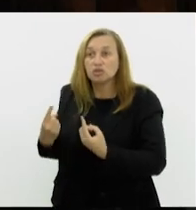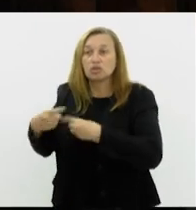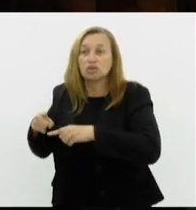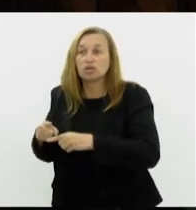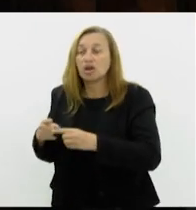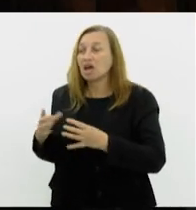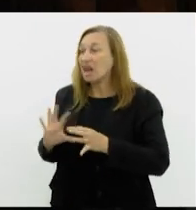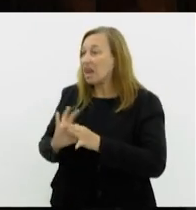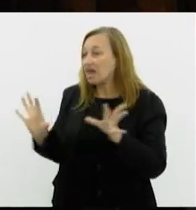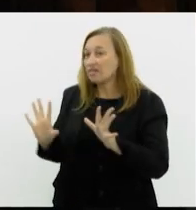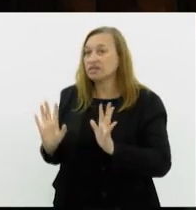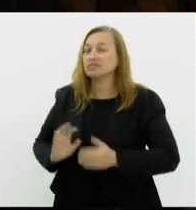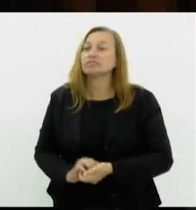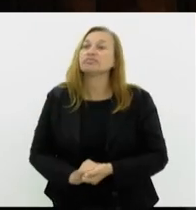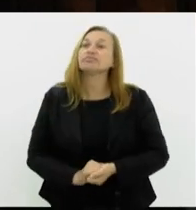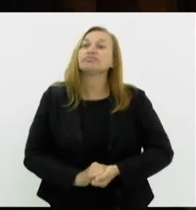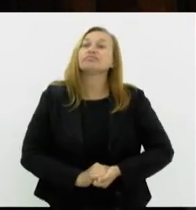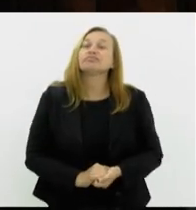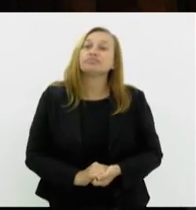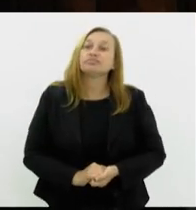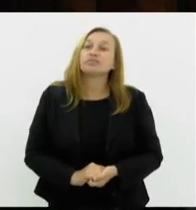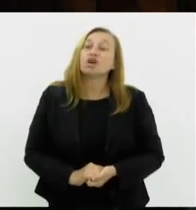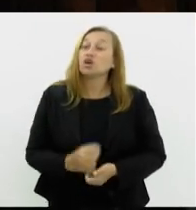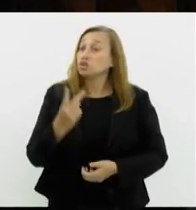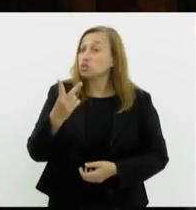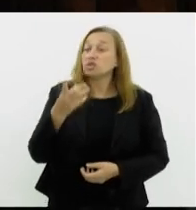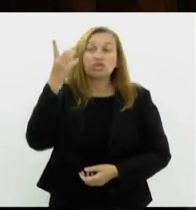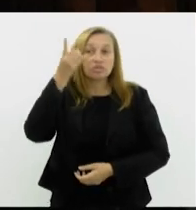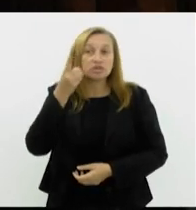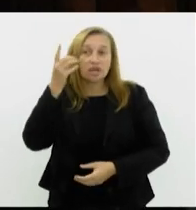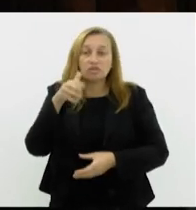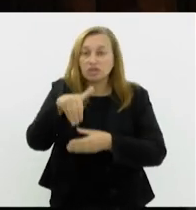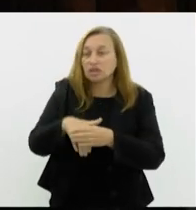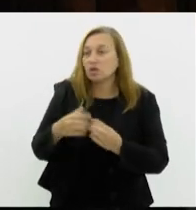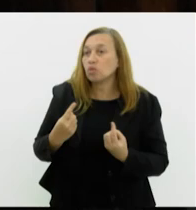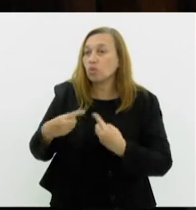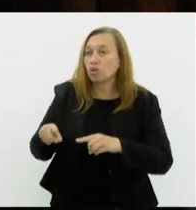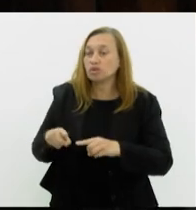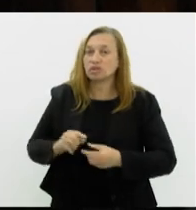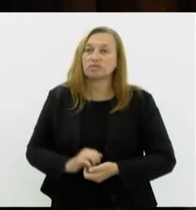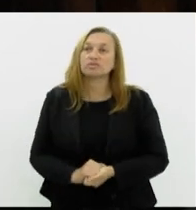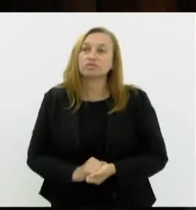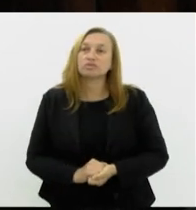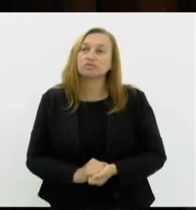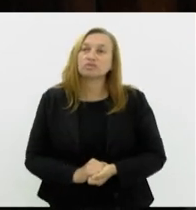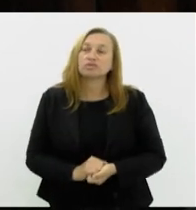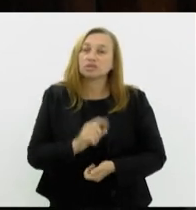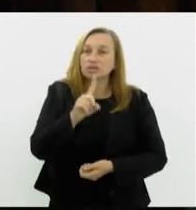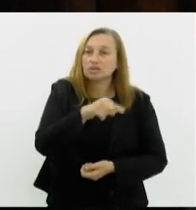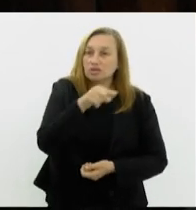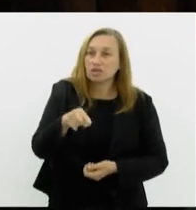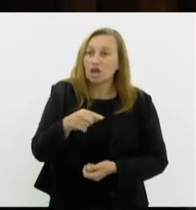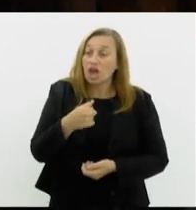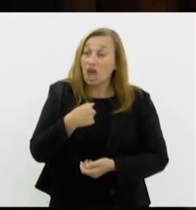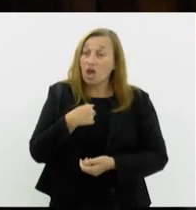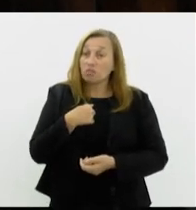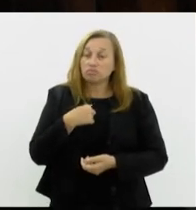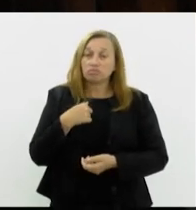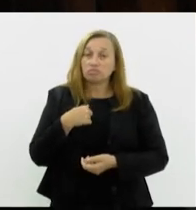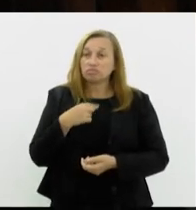vontade. Aí cabe um destaque. Dois deputados votaram contra. Votaram contra a censura. Eu não fui nenhum